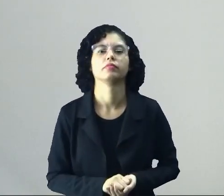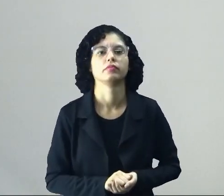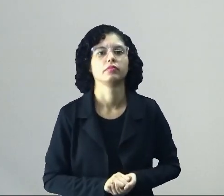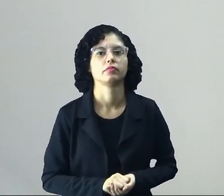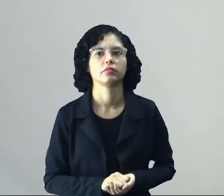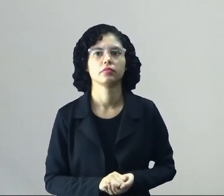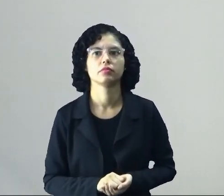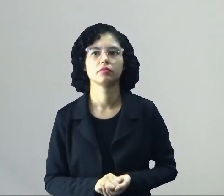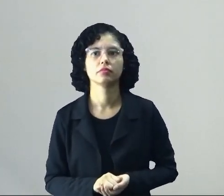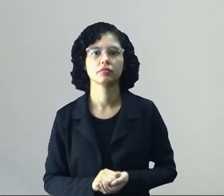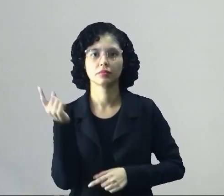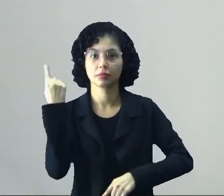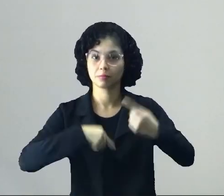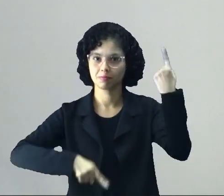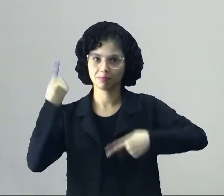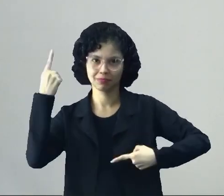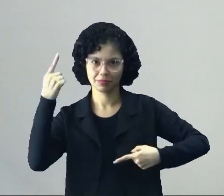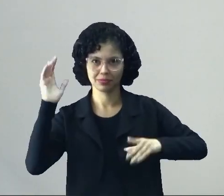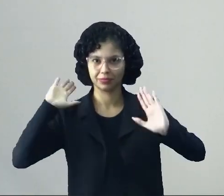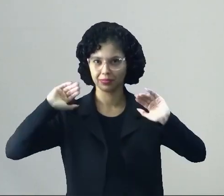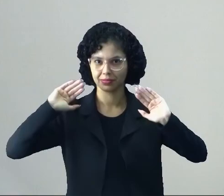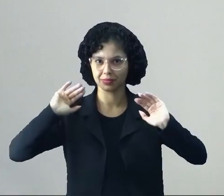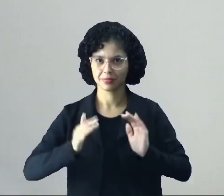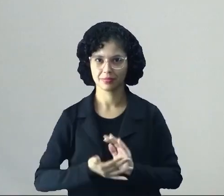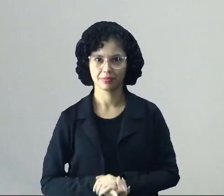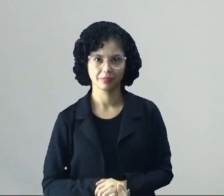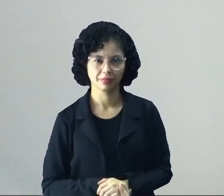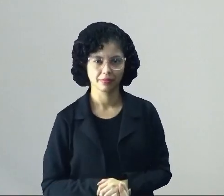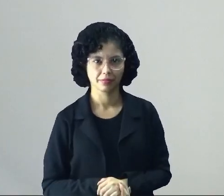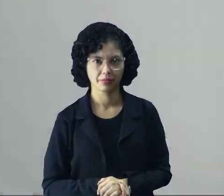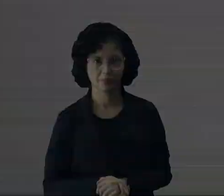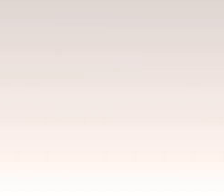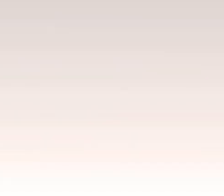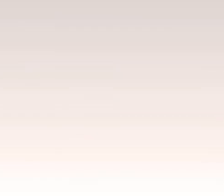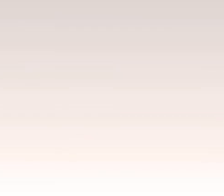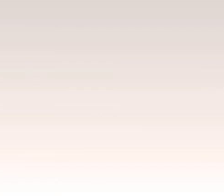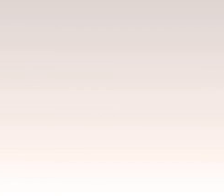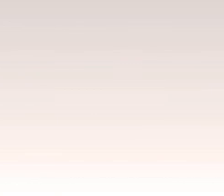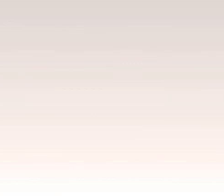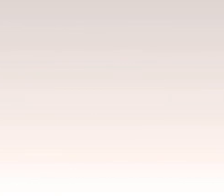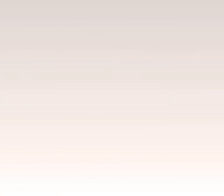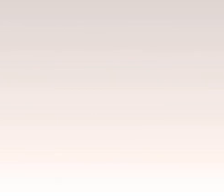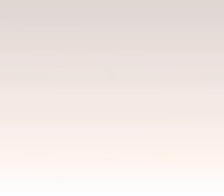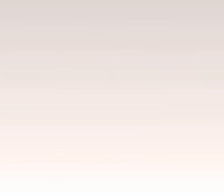tá? E sucesso! Até mais!